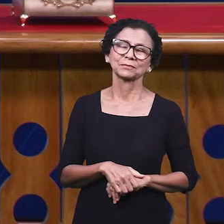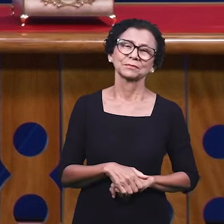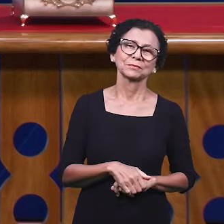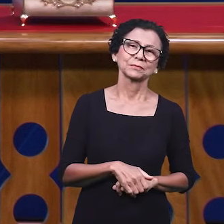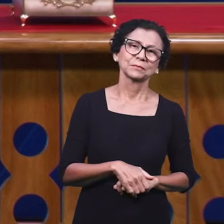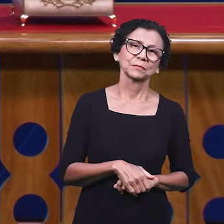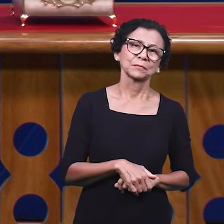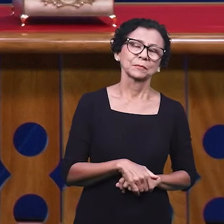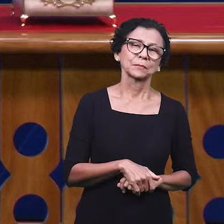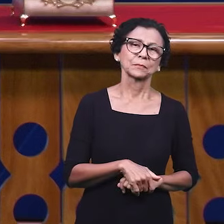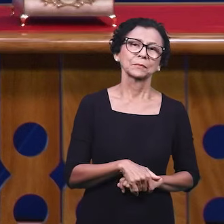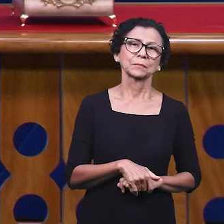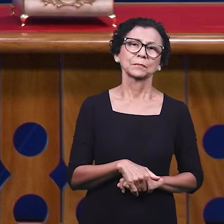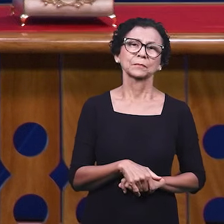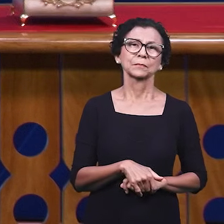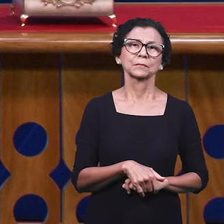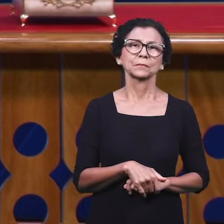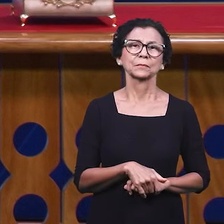Faz um momento,